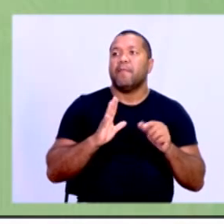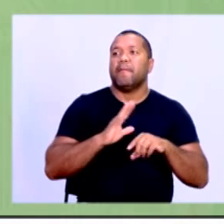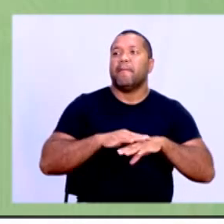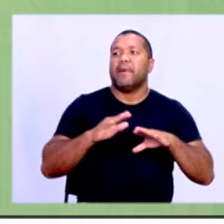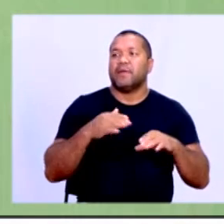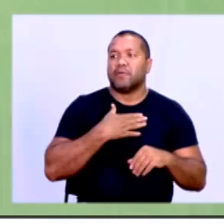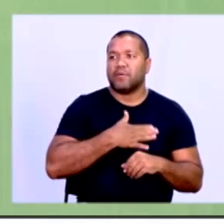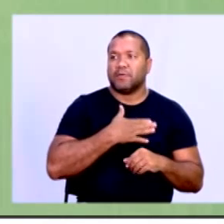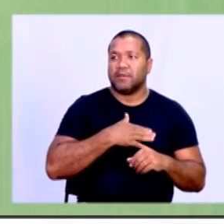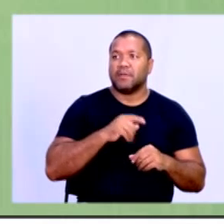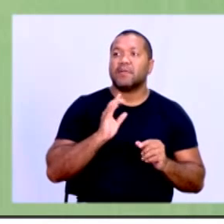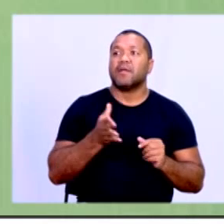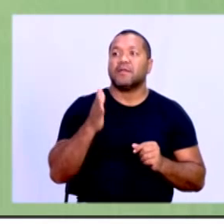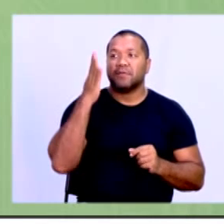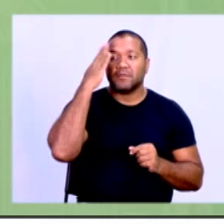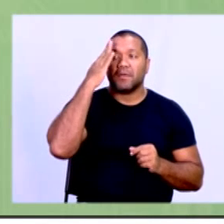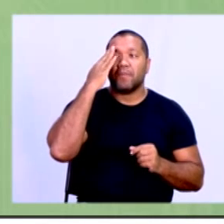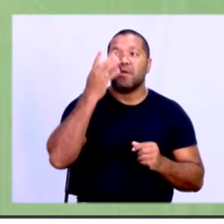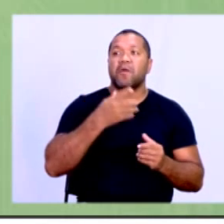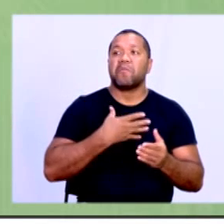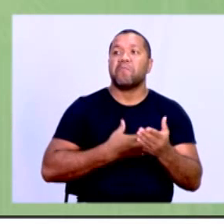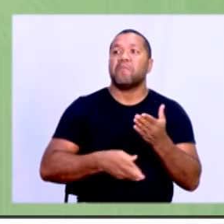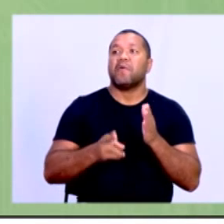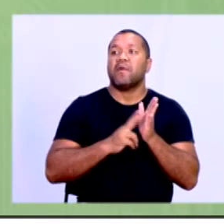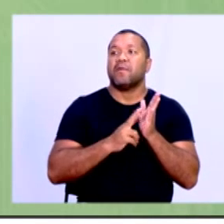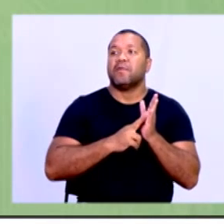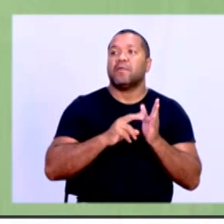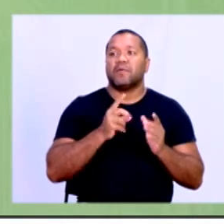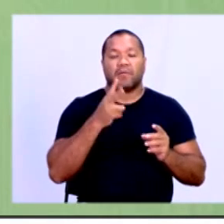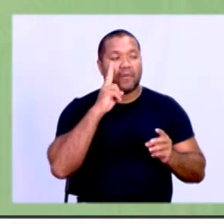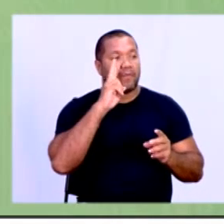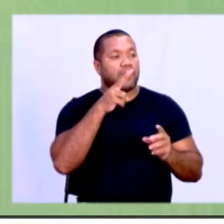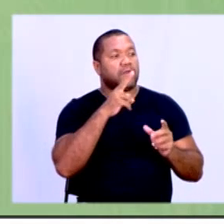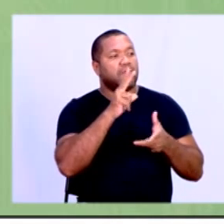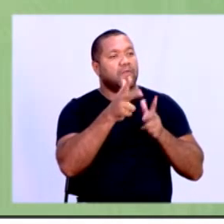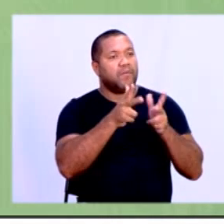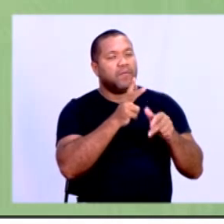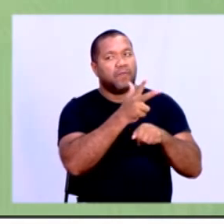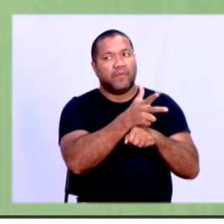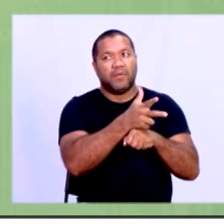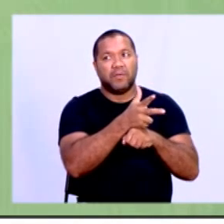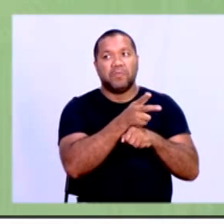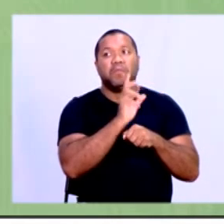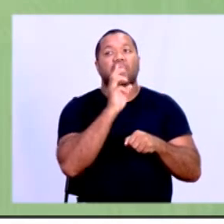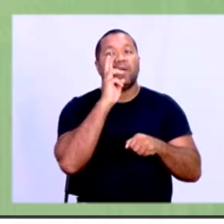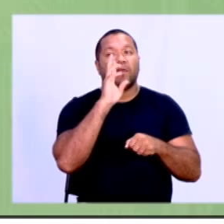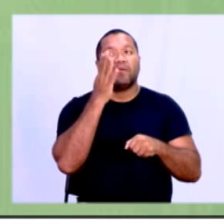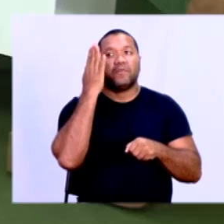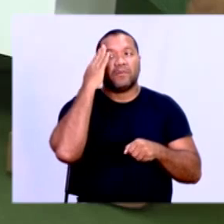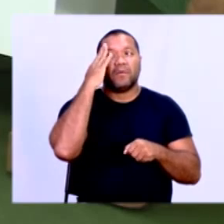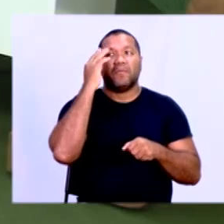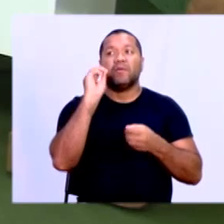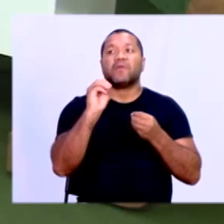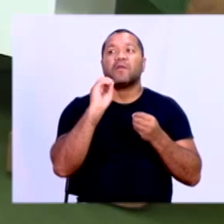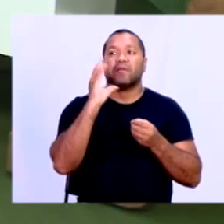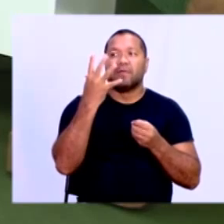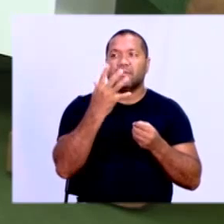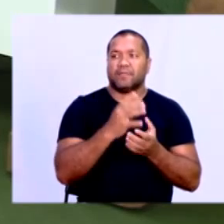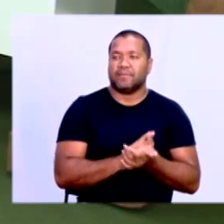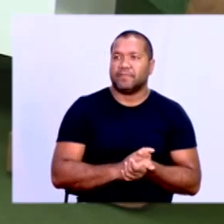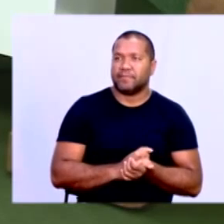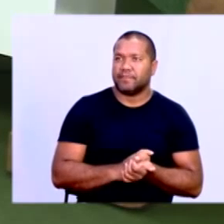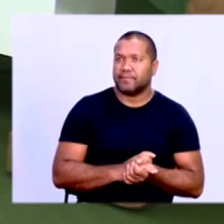de saber alguma interação e uma resposta se vocês viram o vídeo e estão utilizando. Fala aí, professor, por favor. Pode ir.